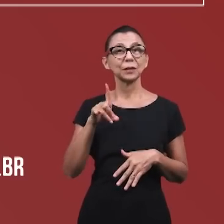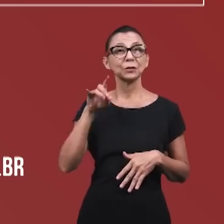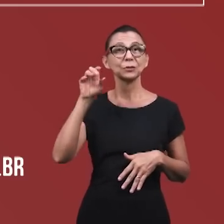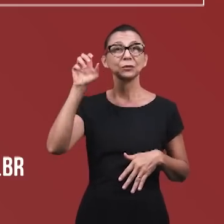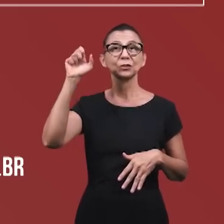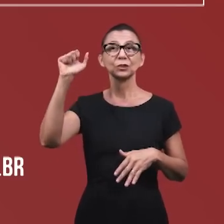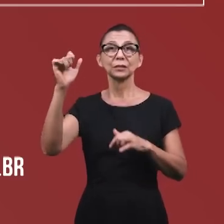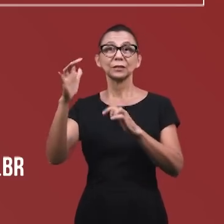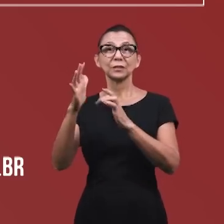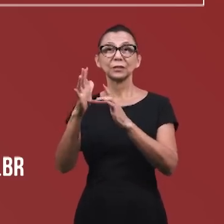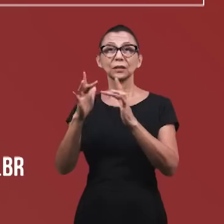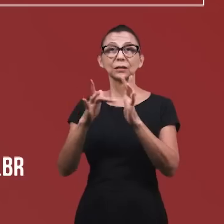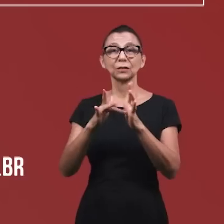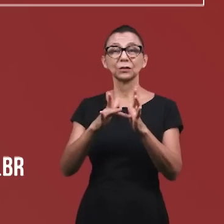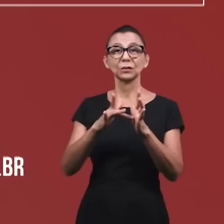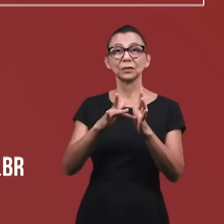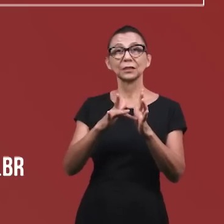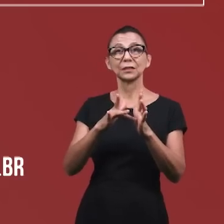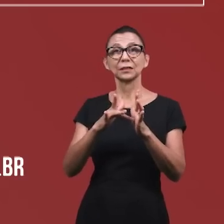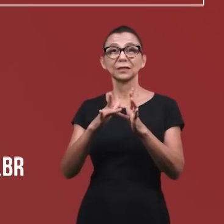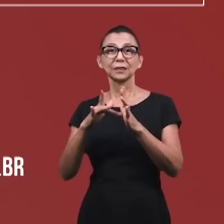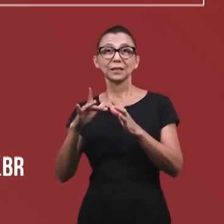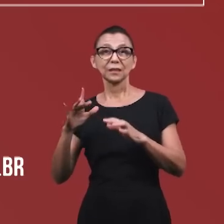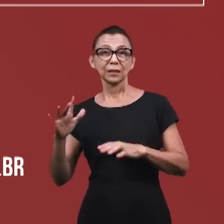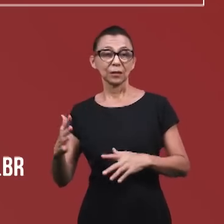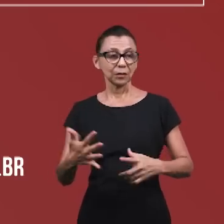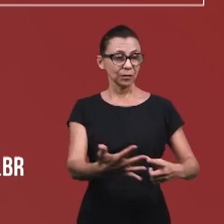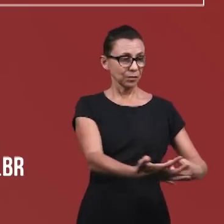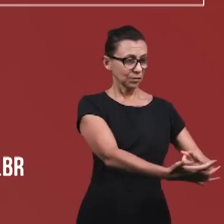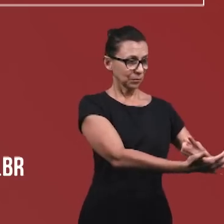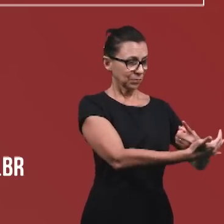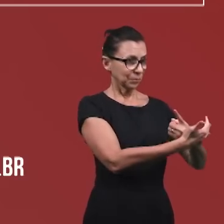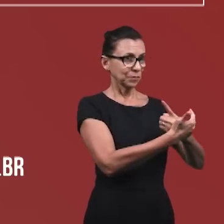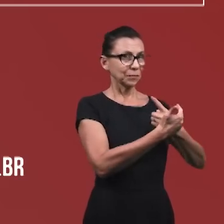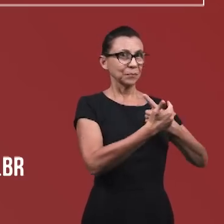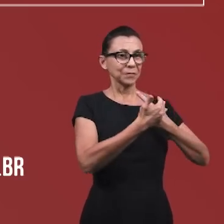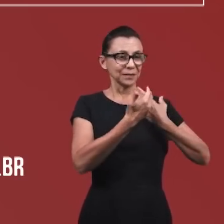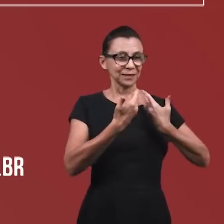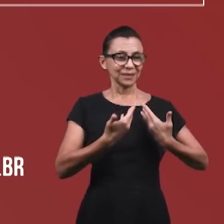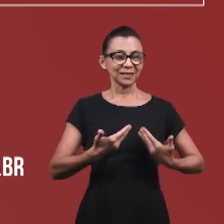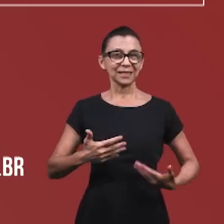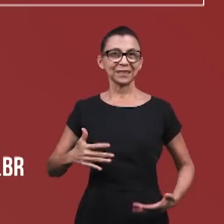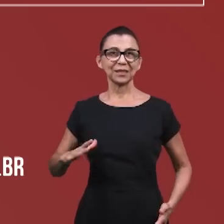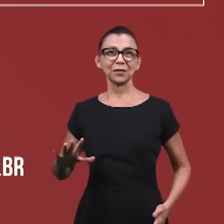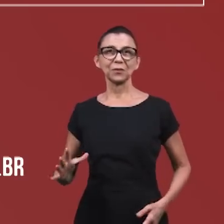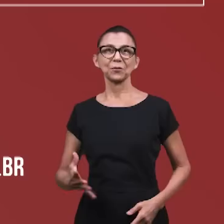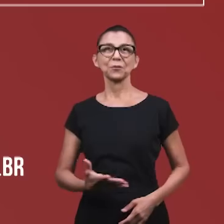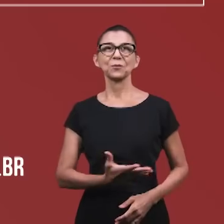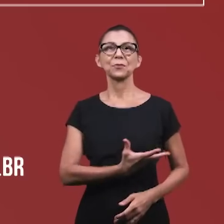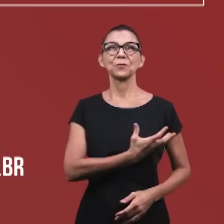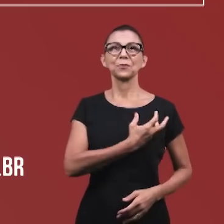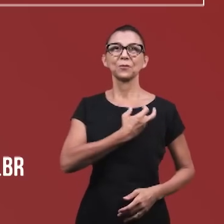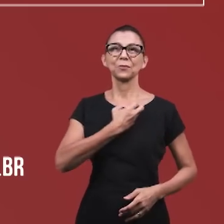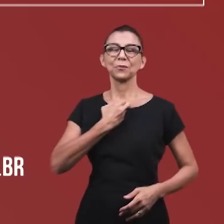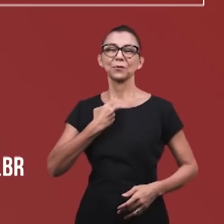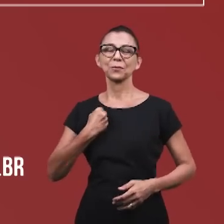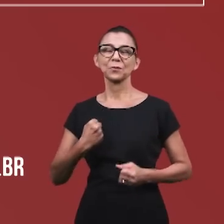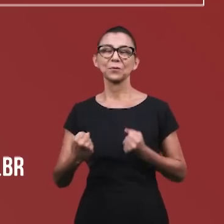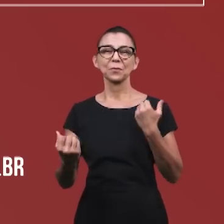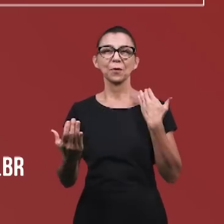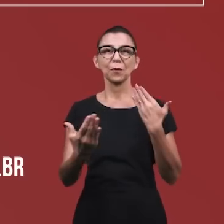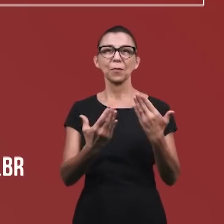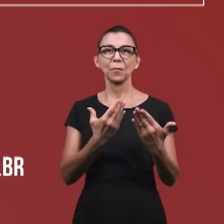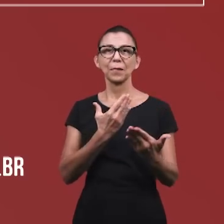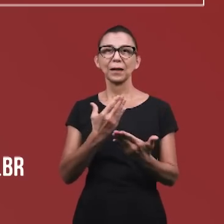Salvador me achou. Tal como a flor que no jardim